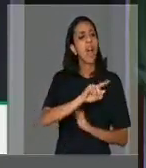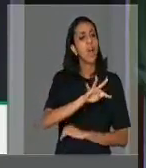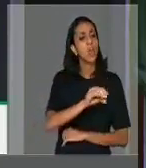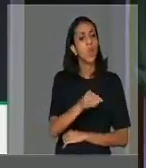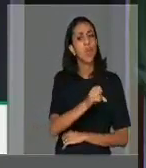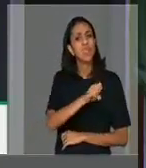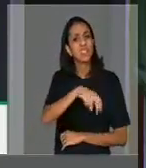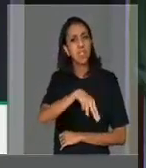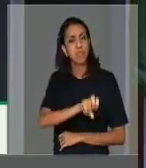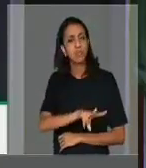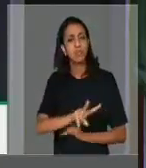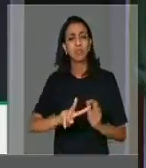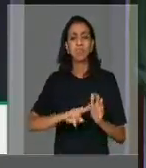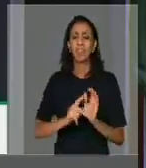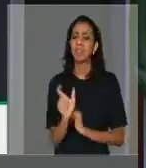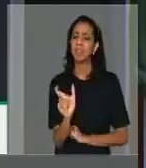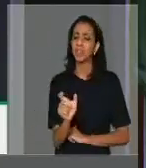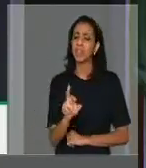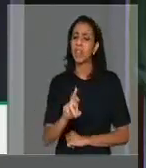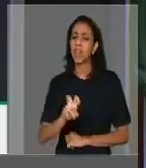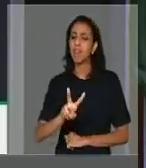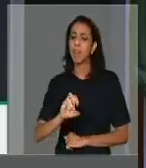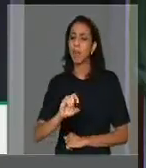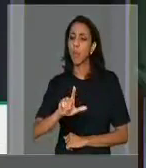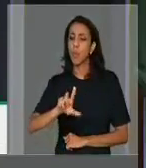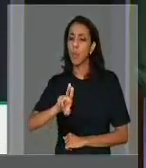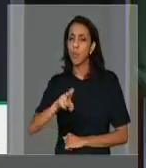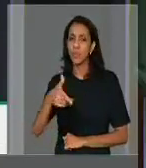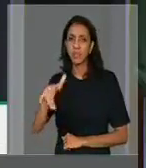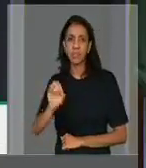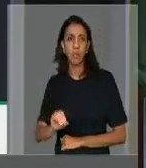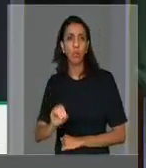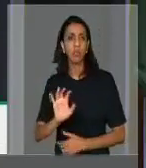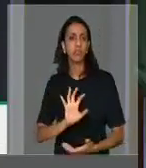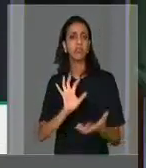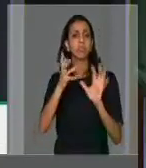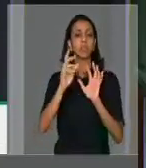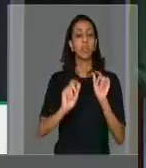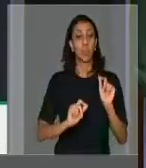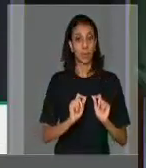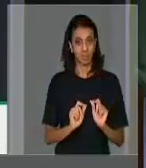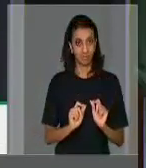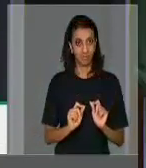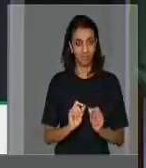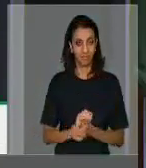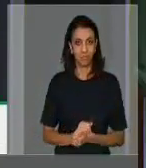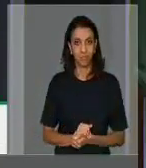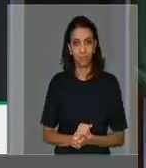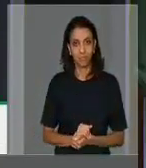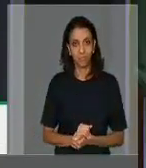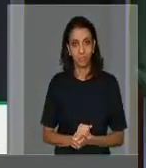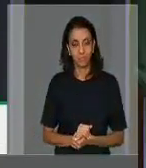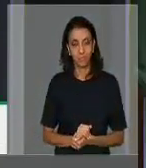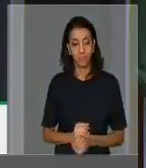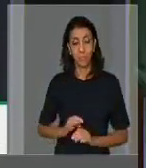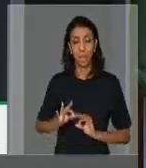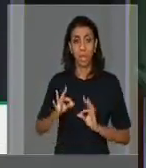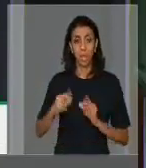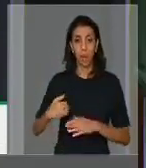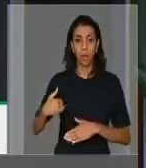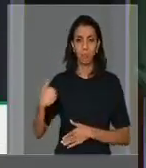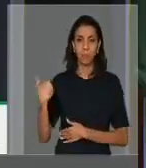revolução? Uma tomada do poder político a partir de um